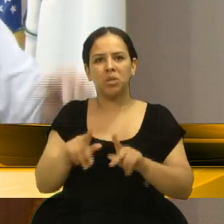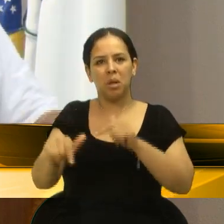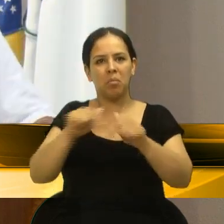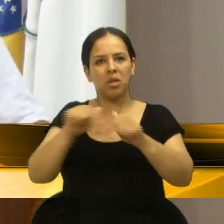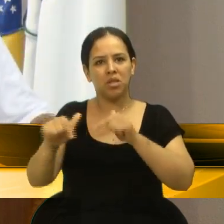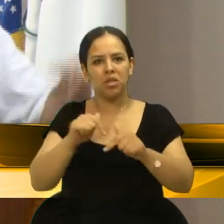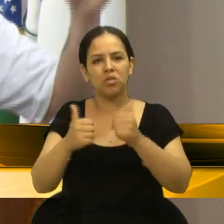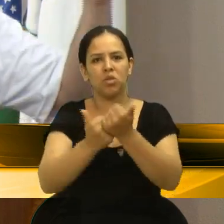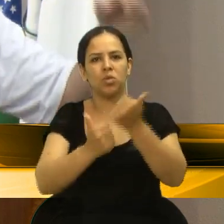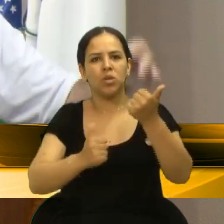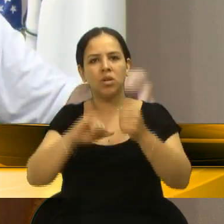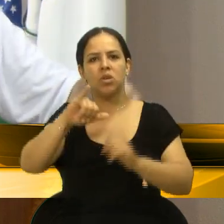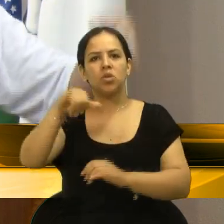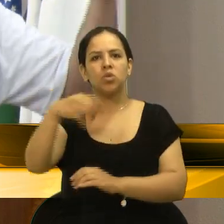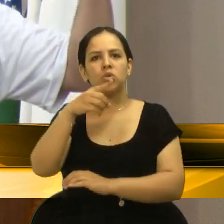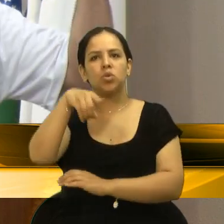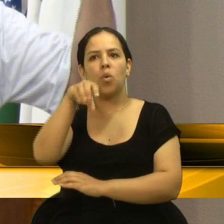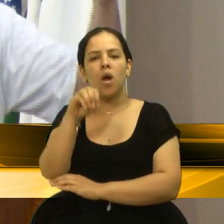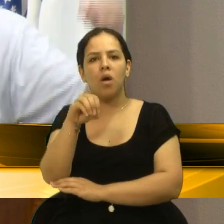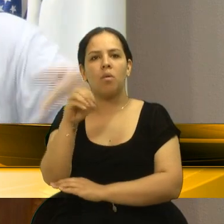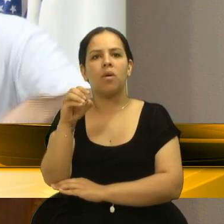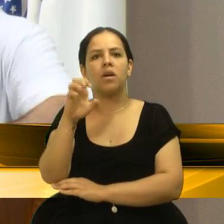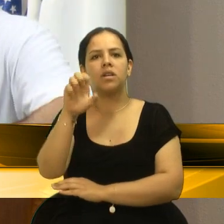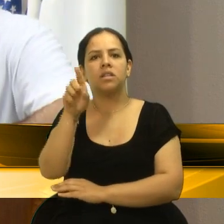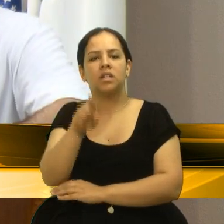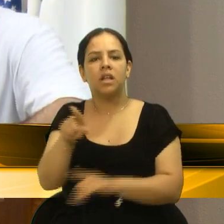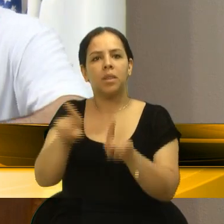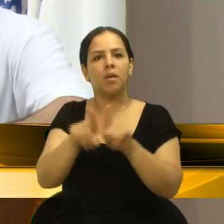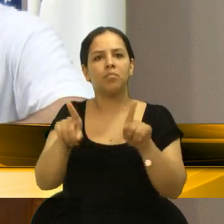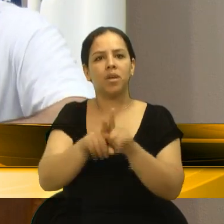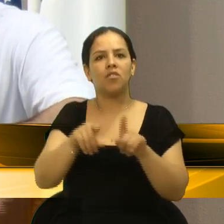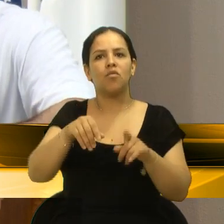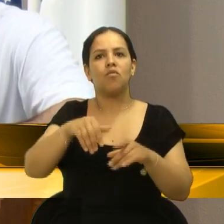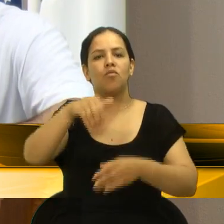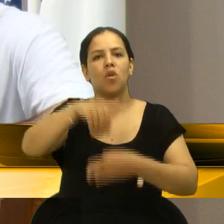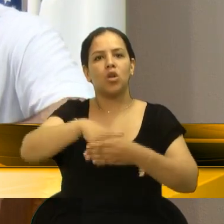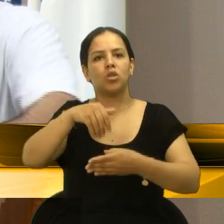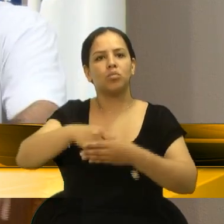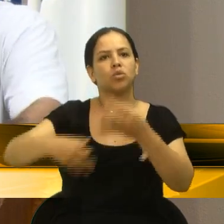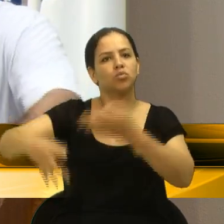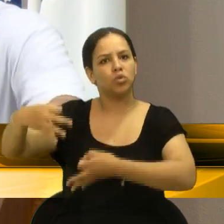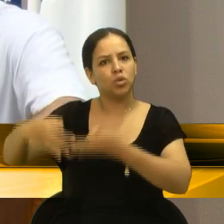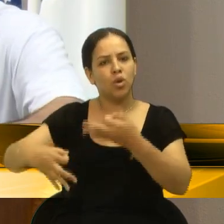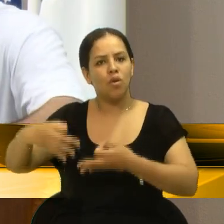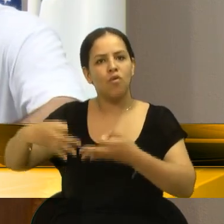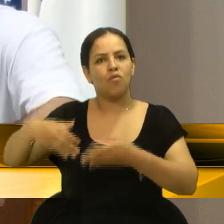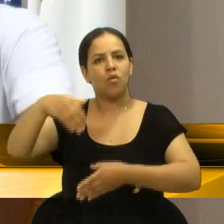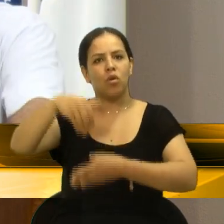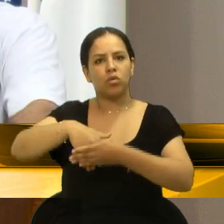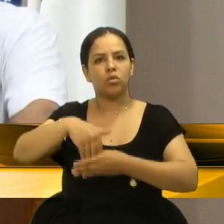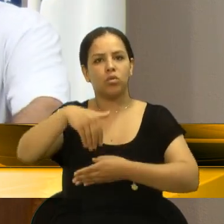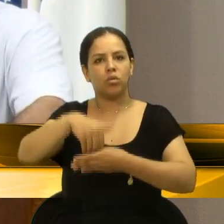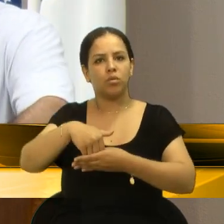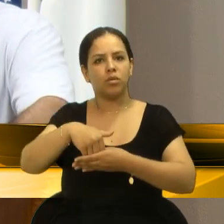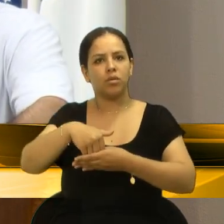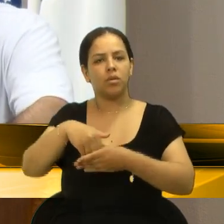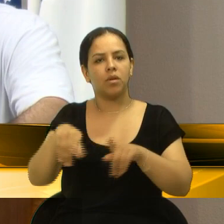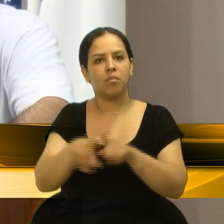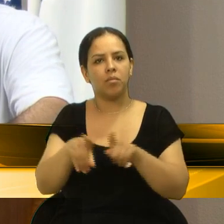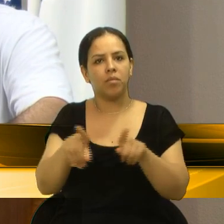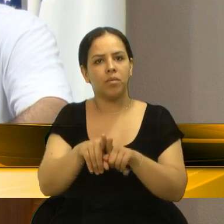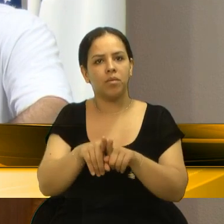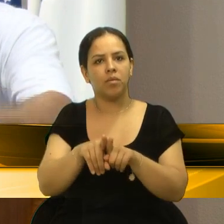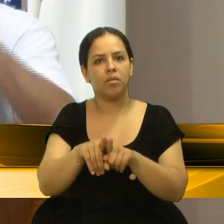João Ex, que não dormiu. Voto pelo nosso jurídico, pela Fabrício Carelli, pela Grégora Fortuna e demais